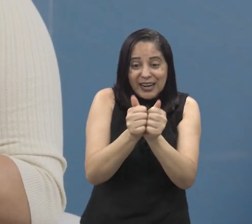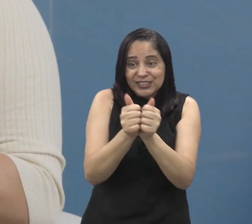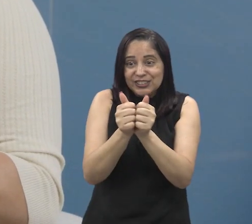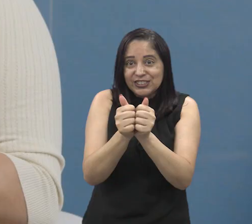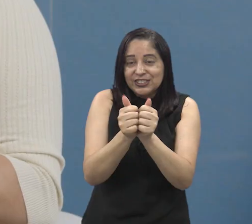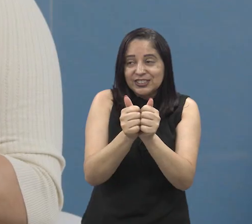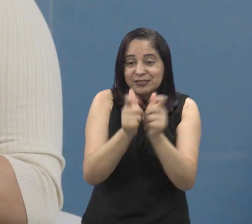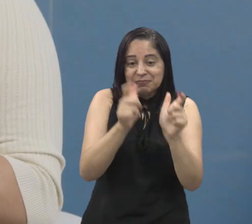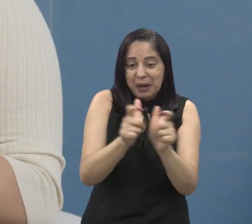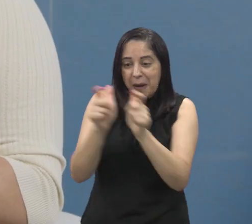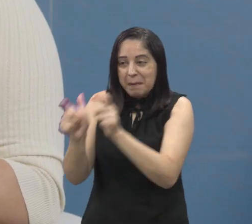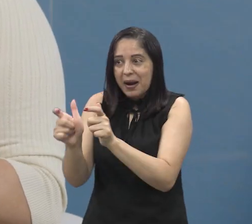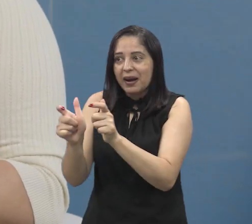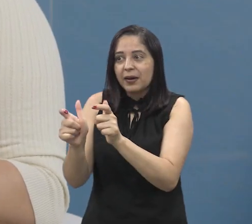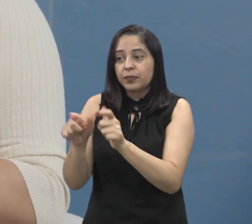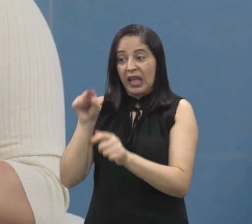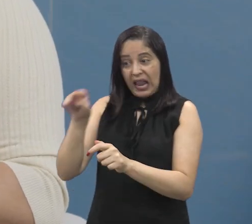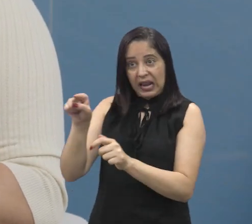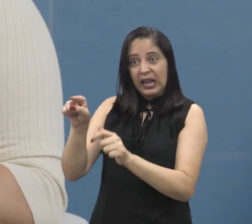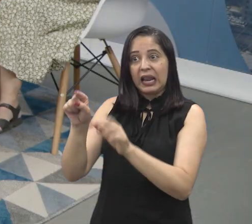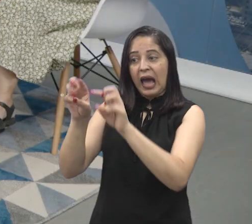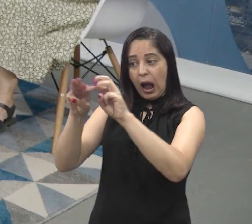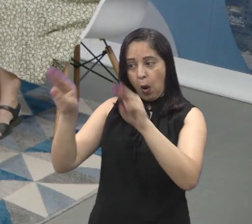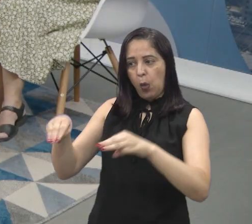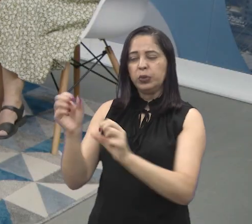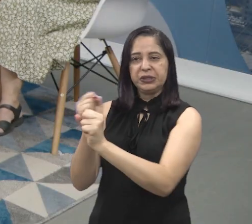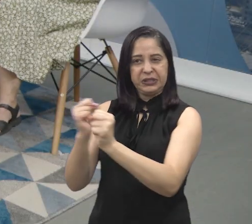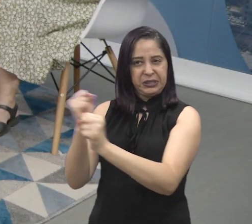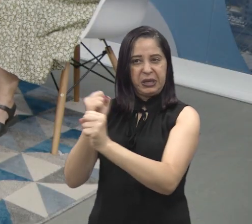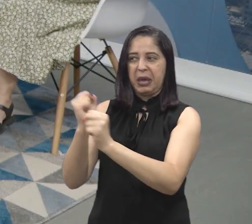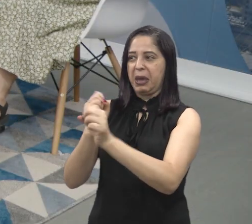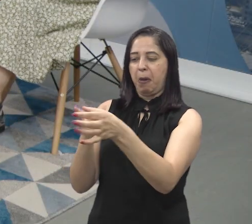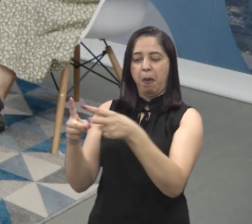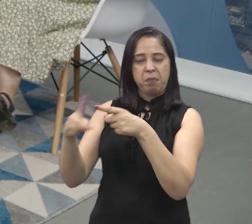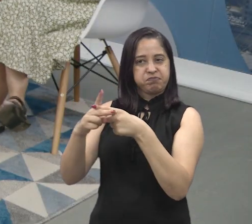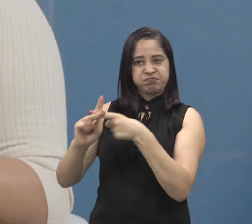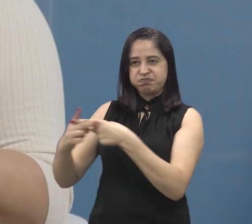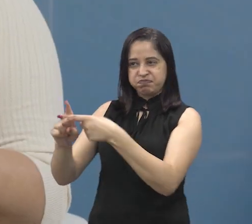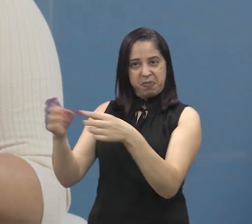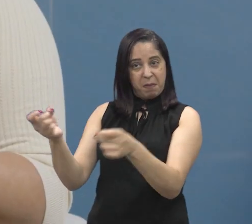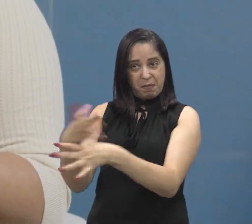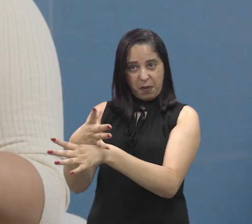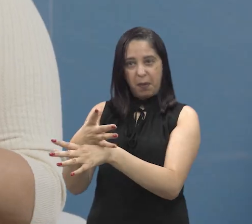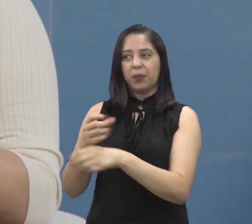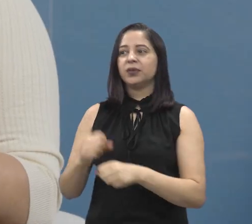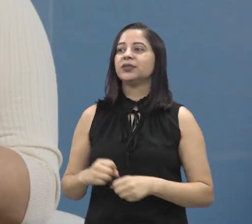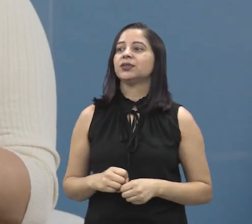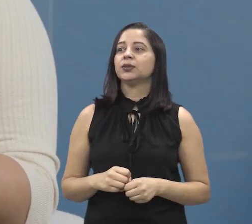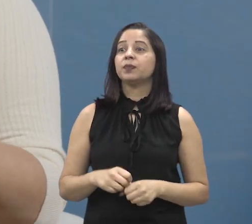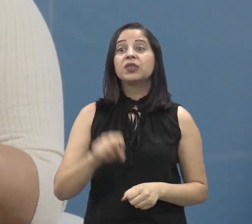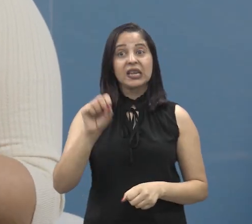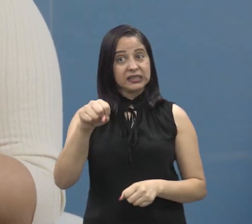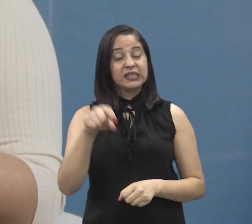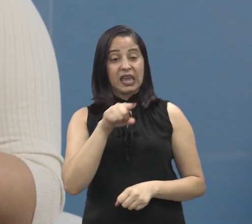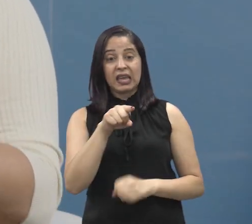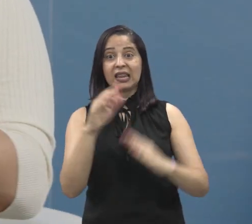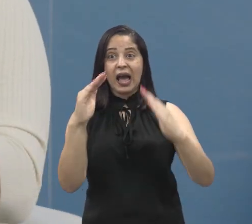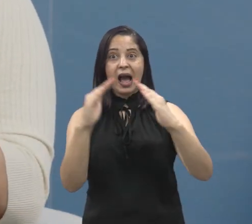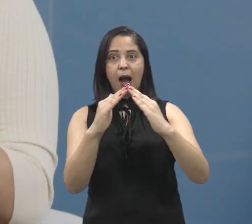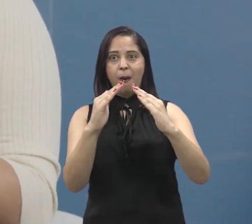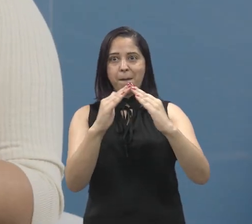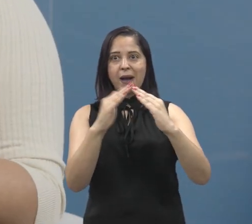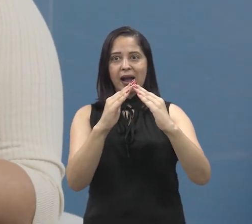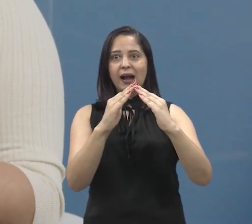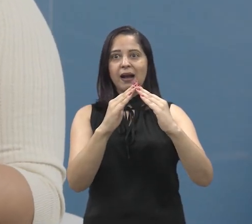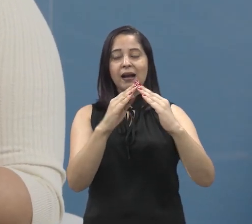unidos. Que foi reformulado também, né? Reformado Sim, recentemente. foi reformado, entregue. A programação tem cinema francês, uma casa de turismo